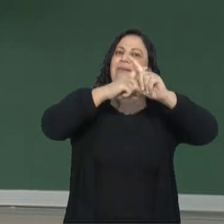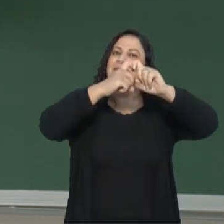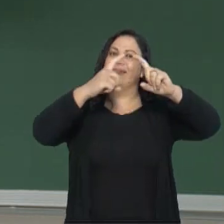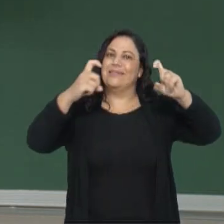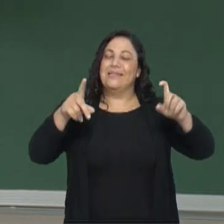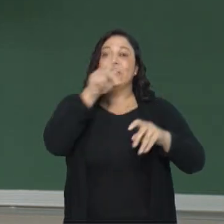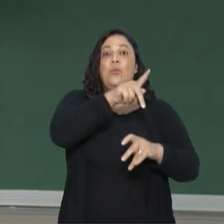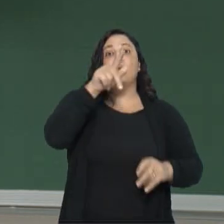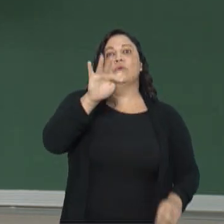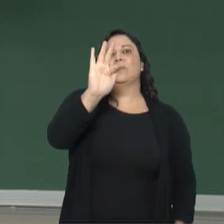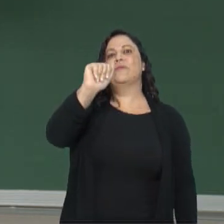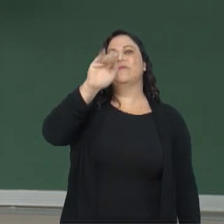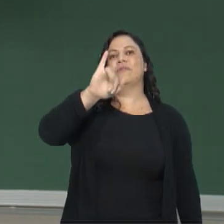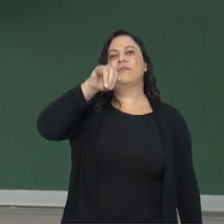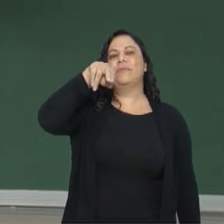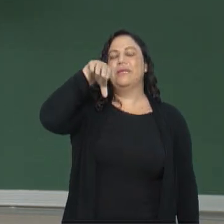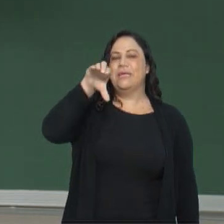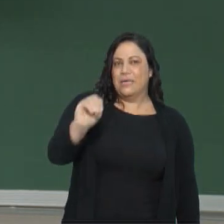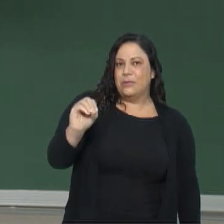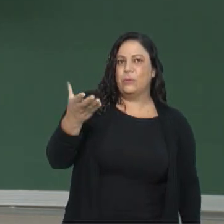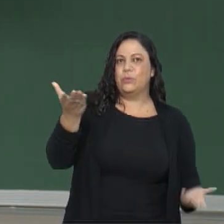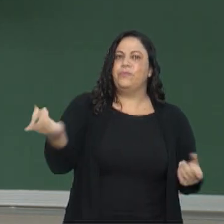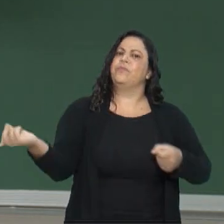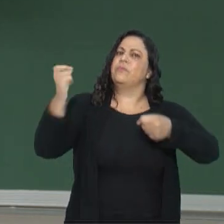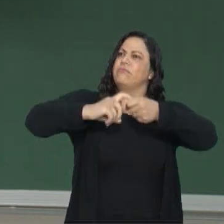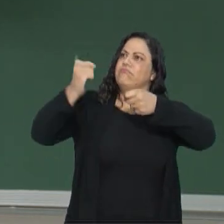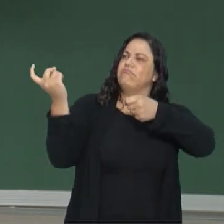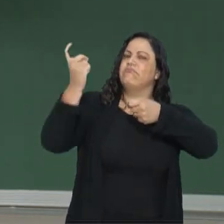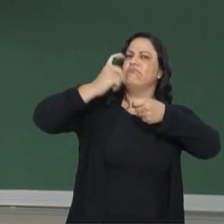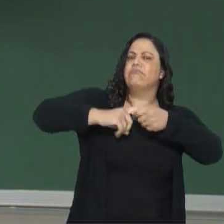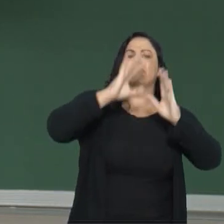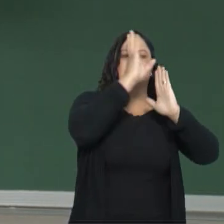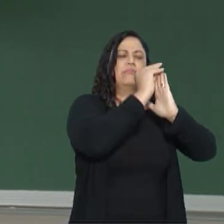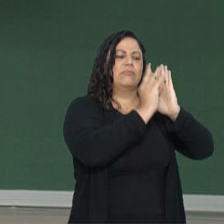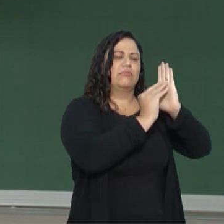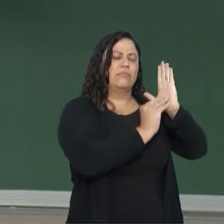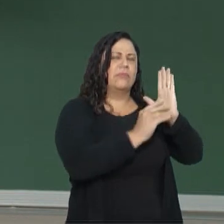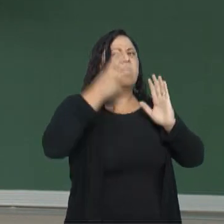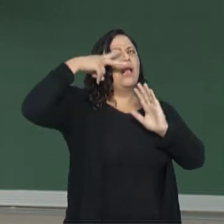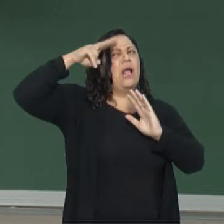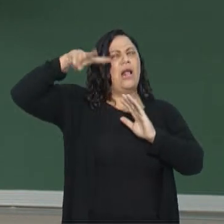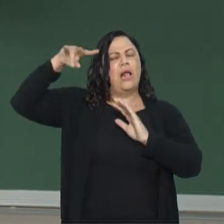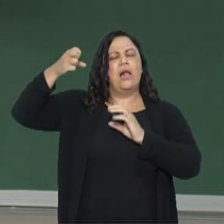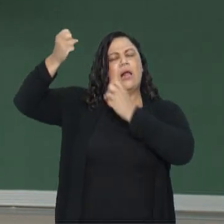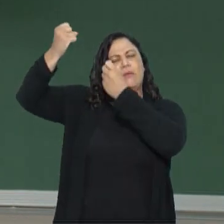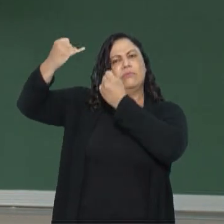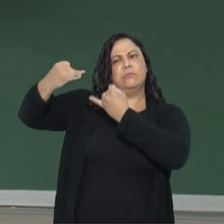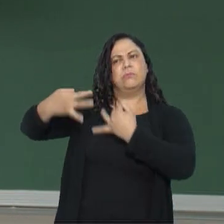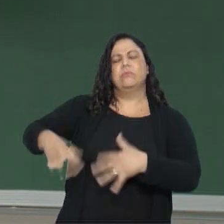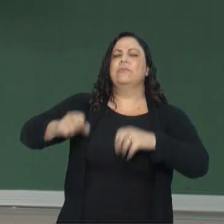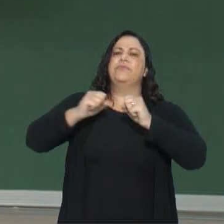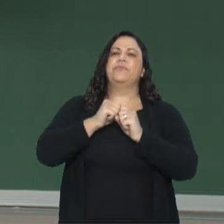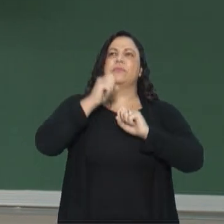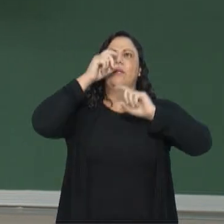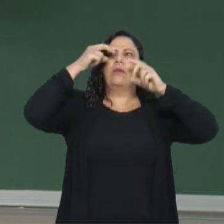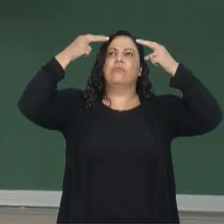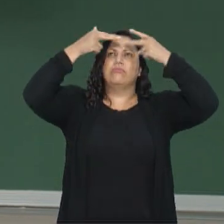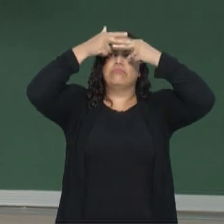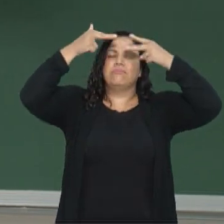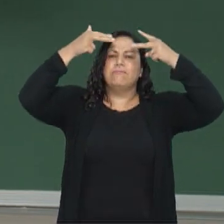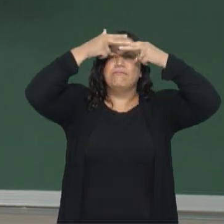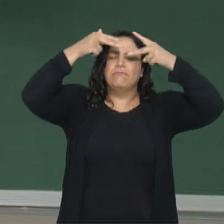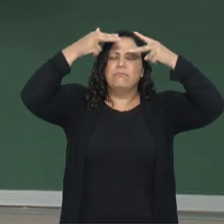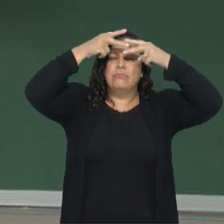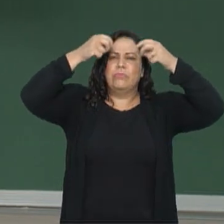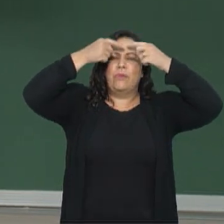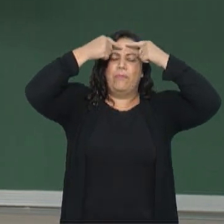conteúdos. Lembra que na aula passada a gente voltou a conversar sobre o sistema nervoso? Falamos dos neurônios, as partes do neurônio,